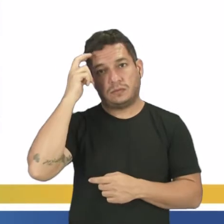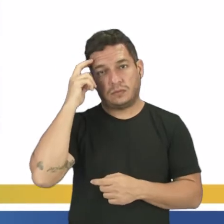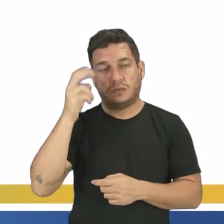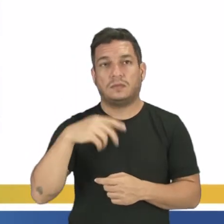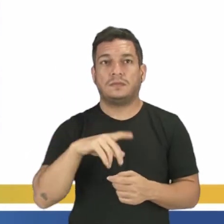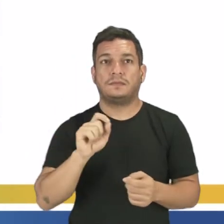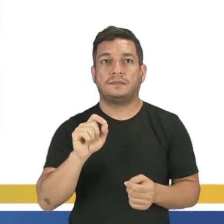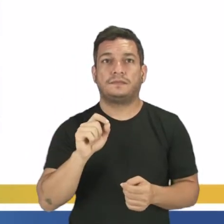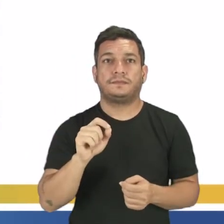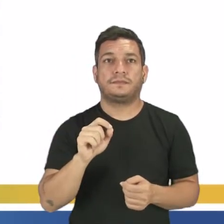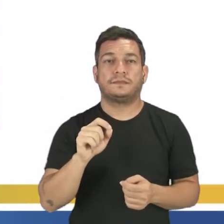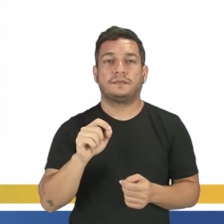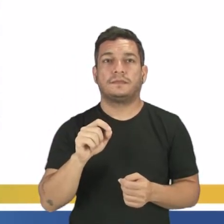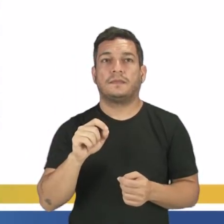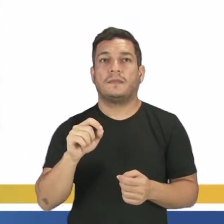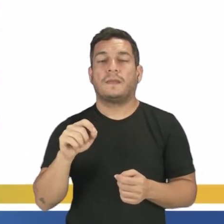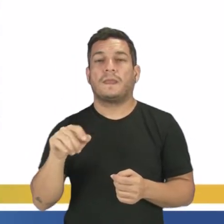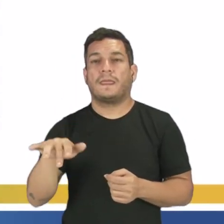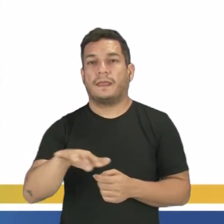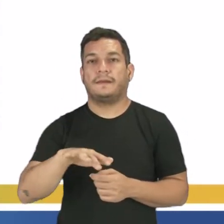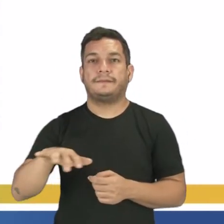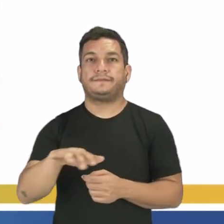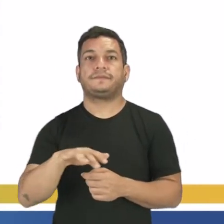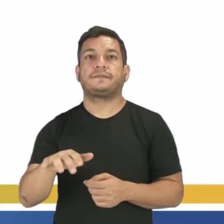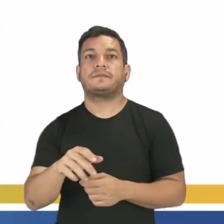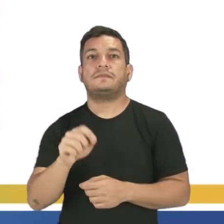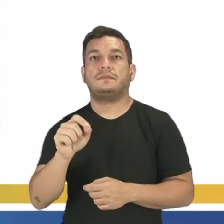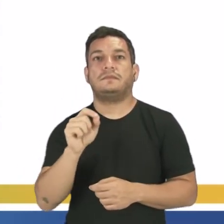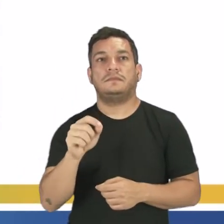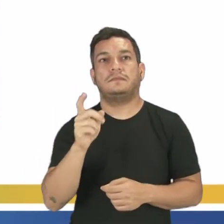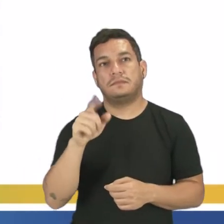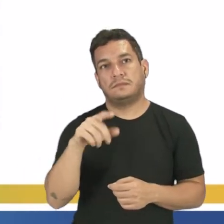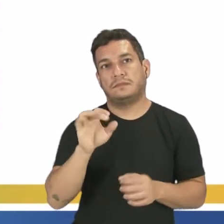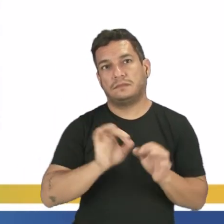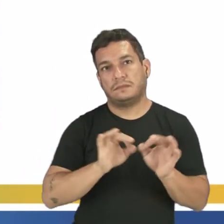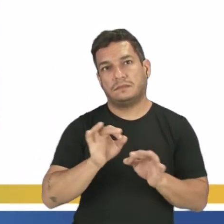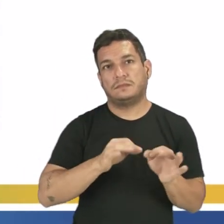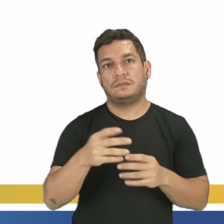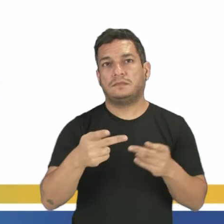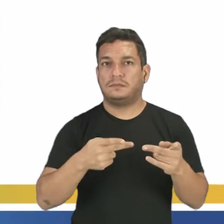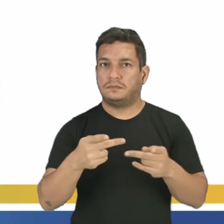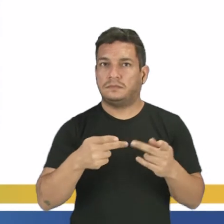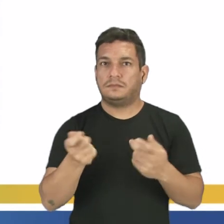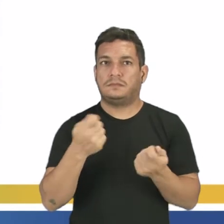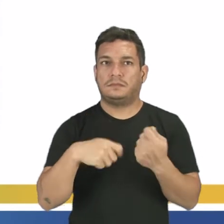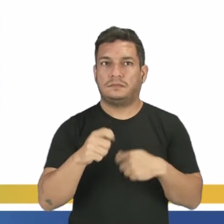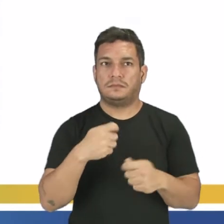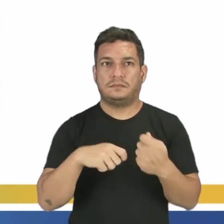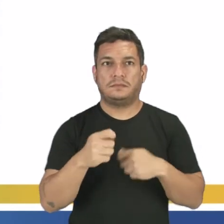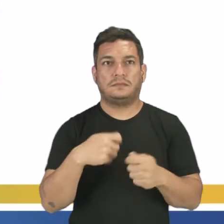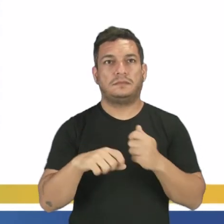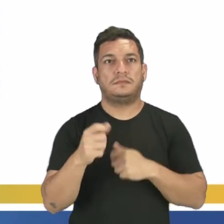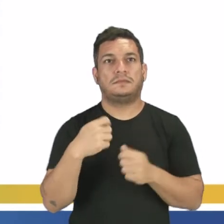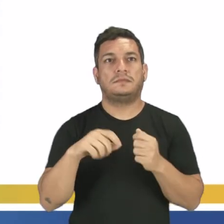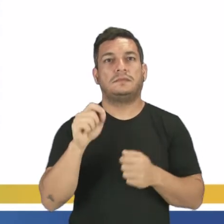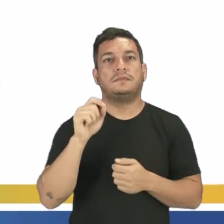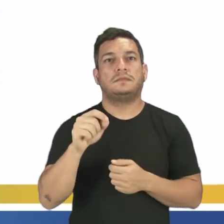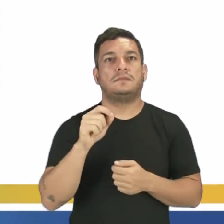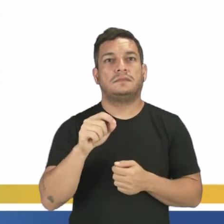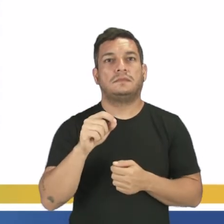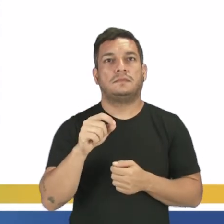mercadoria. O mercado das massas opõe-se ao mesmo tempo ao esquema de organização de planejamento